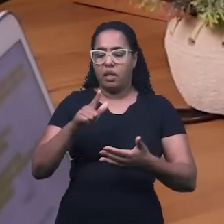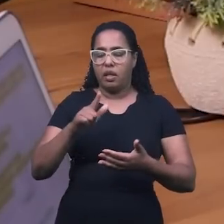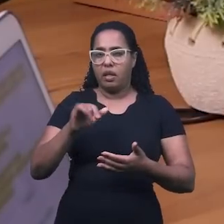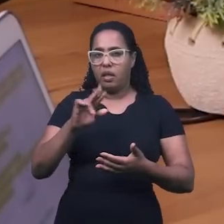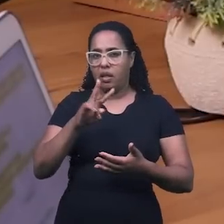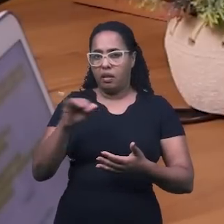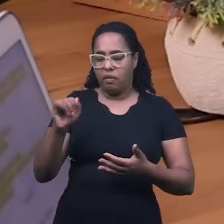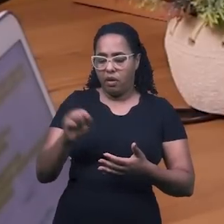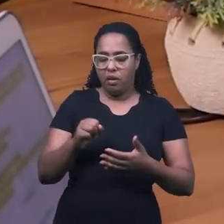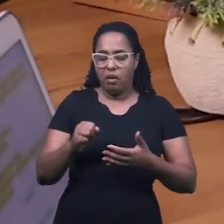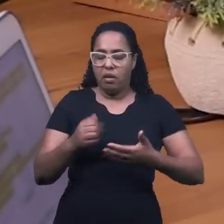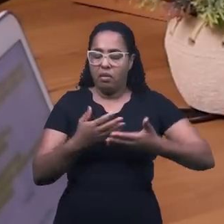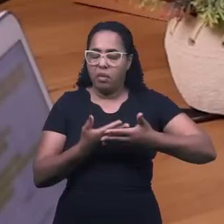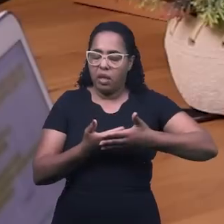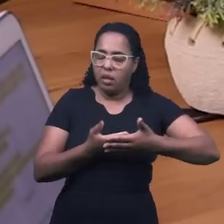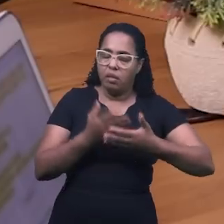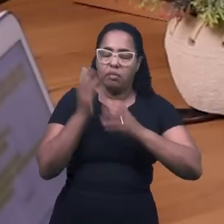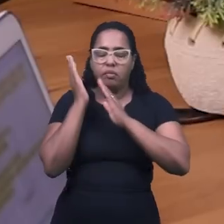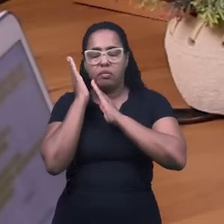era pequenininha.